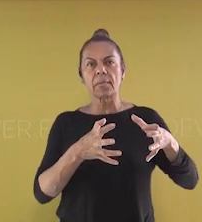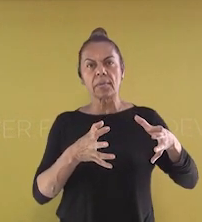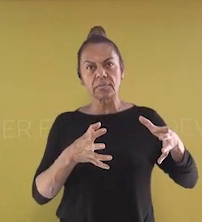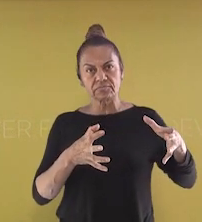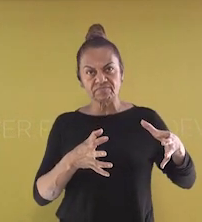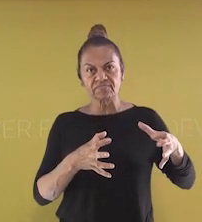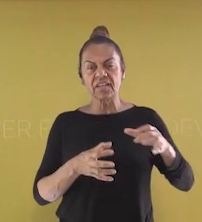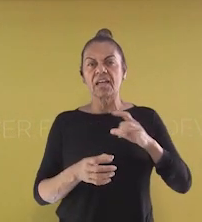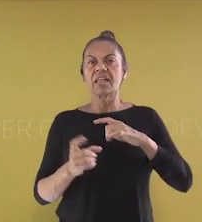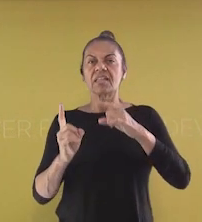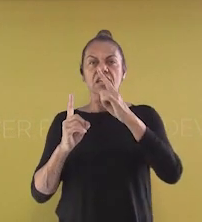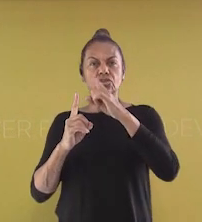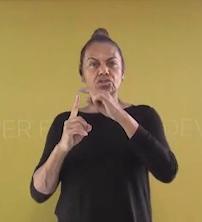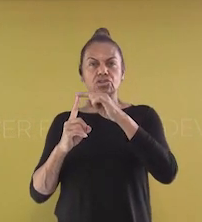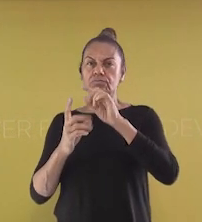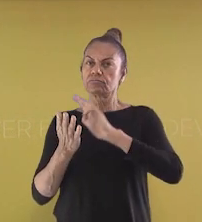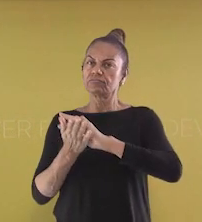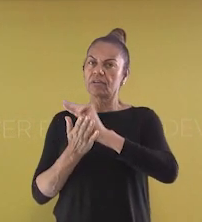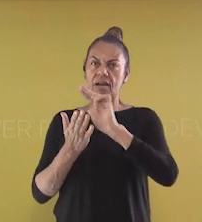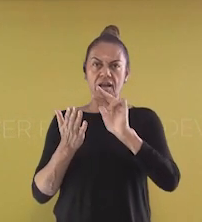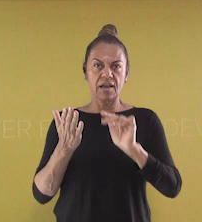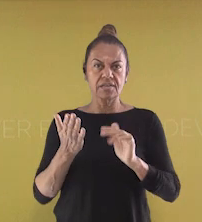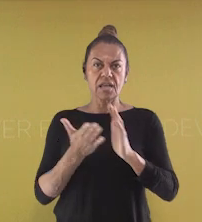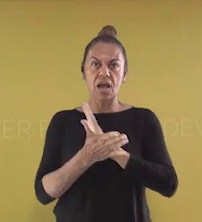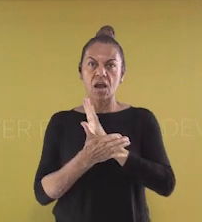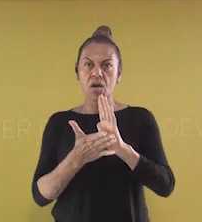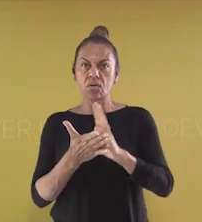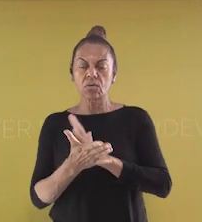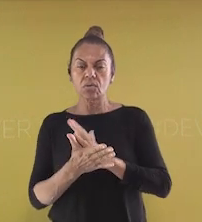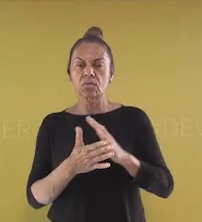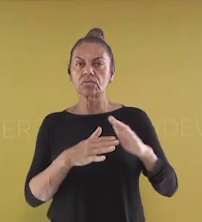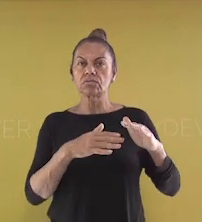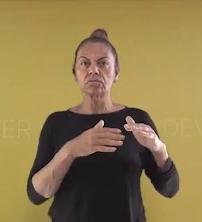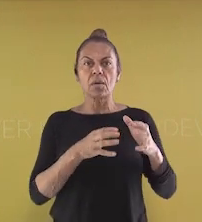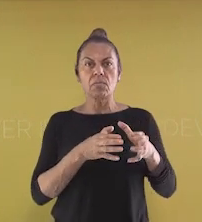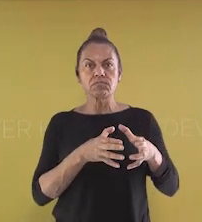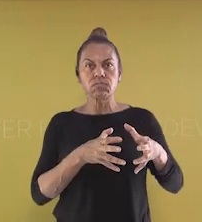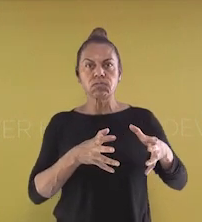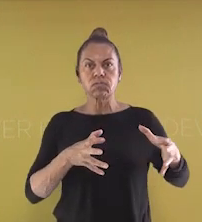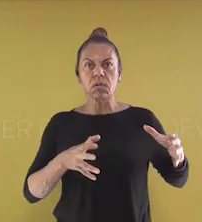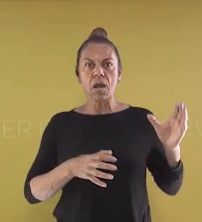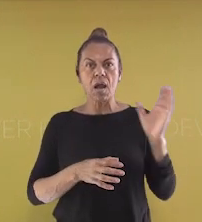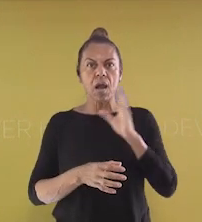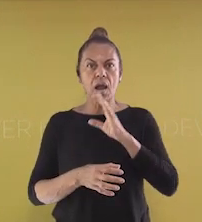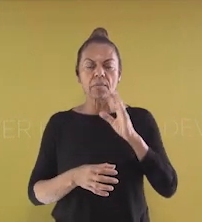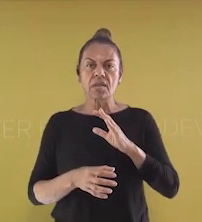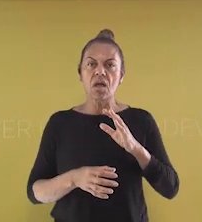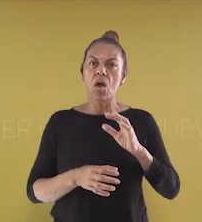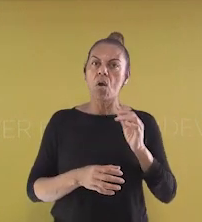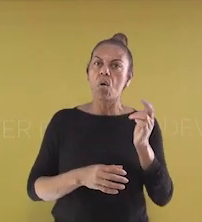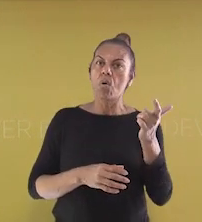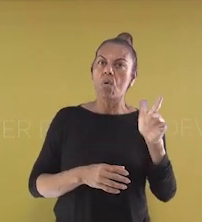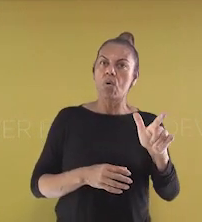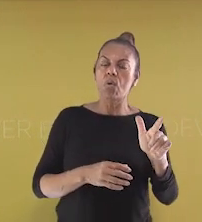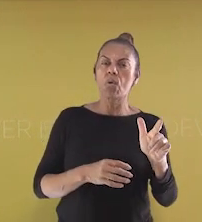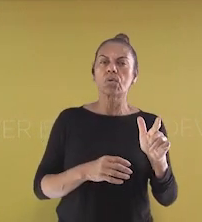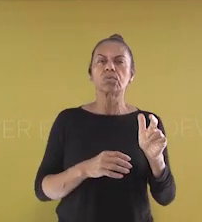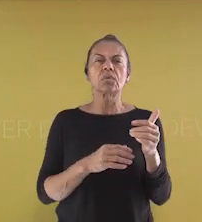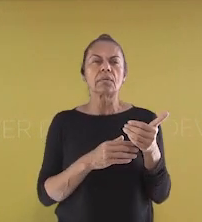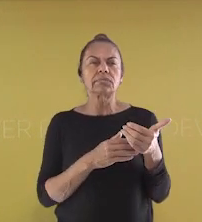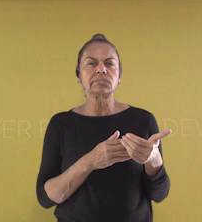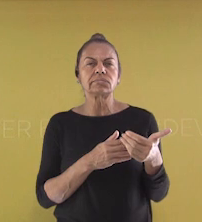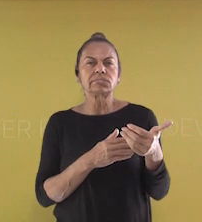causada pela multiplicação desordenada de células anormais da mama. E há vários tipos de câncer de